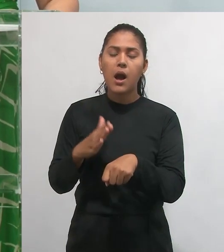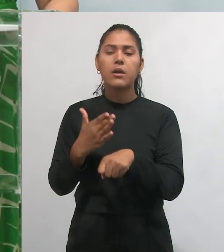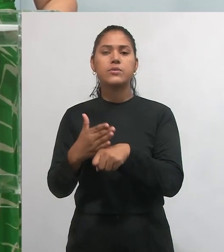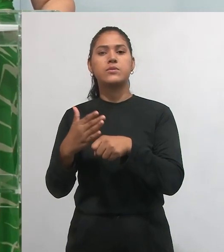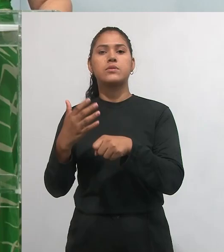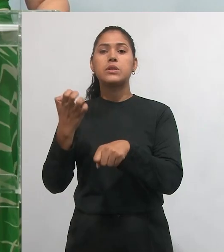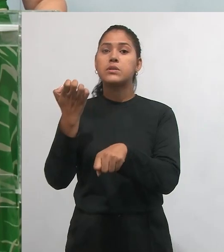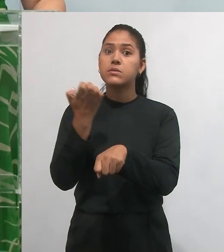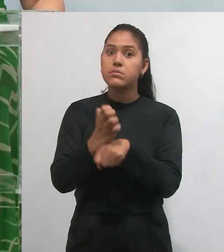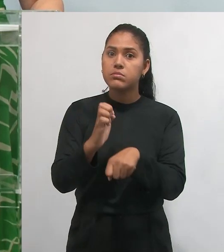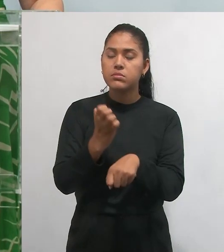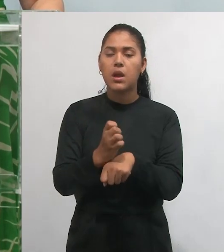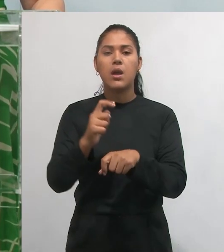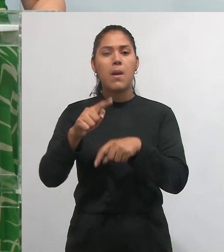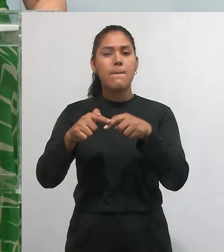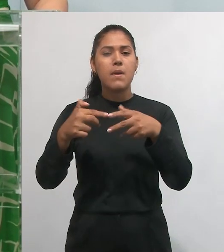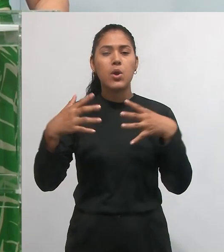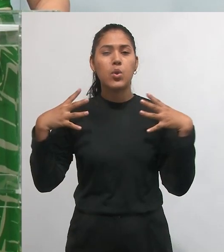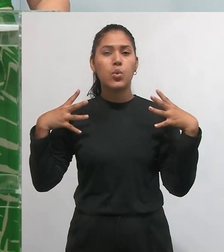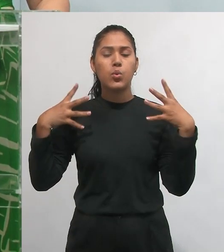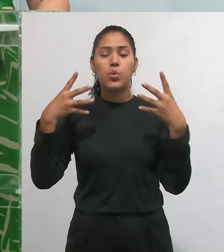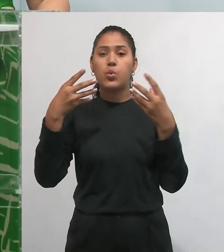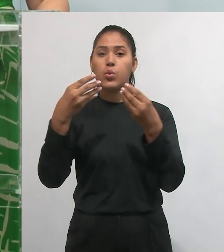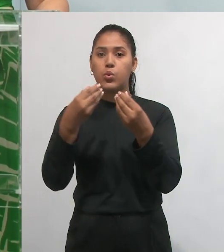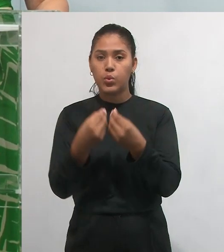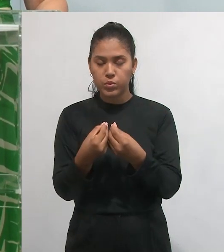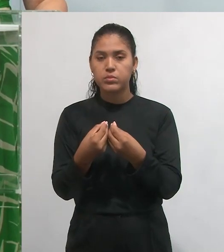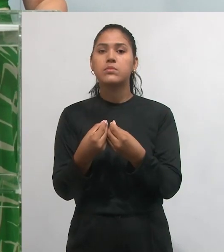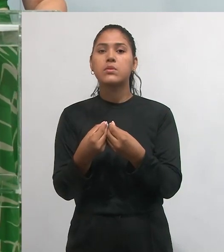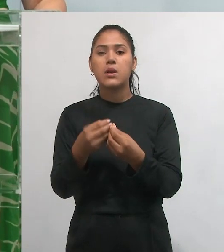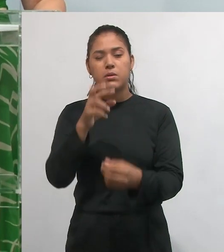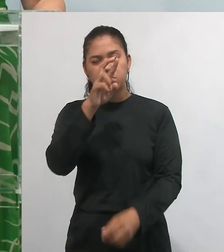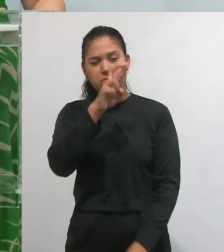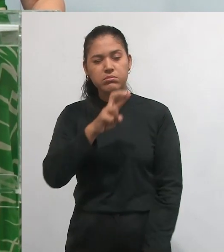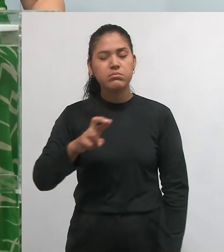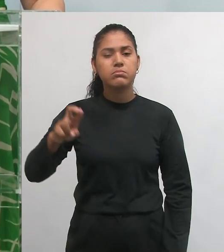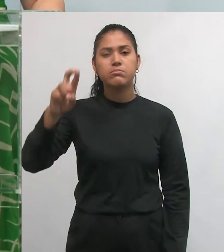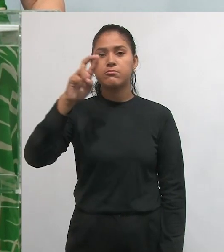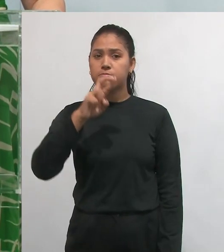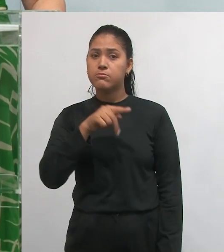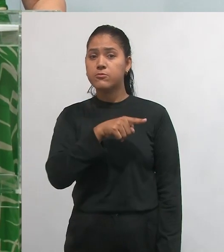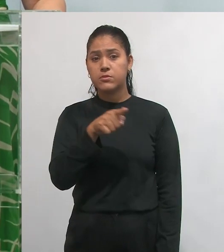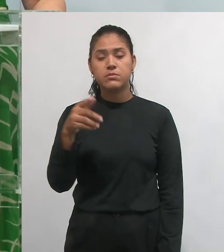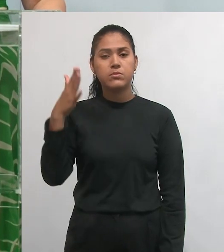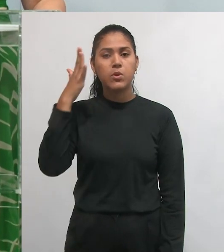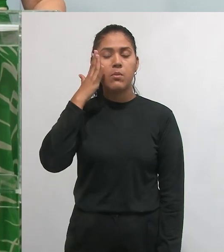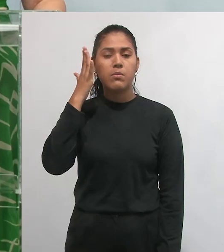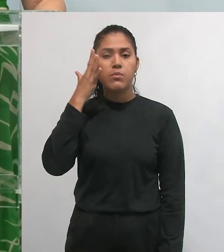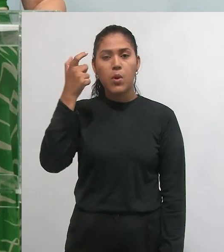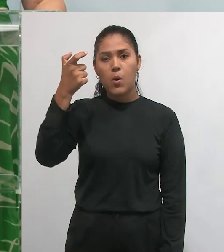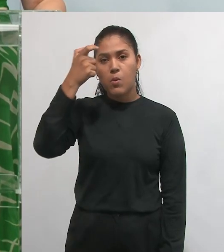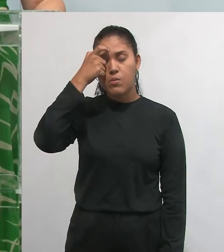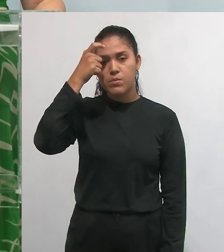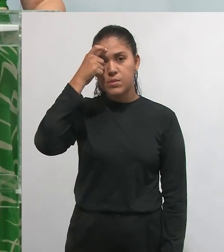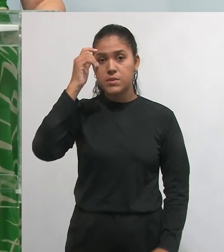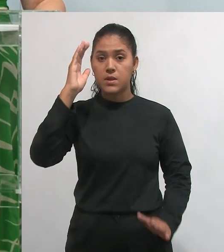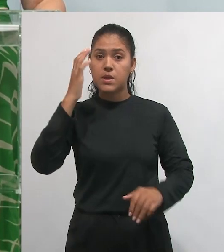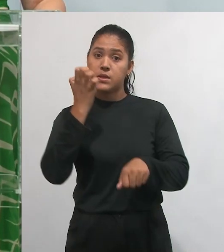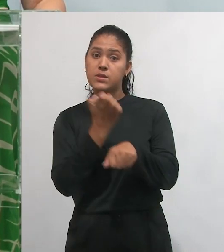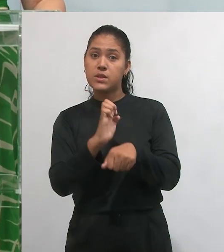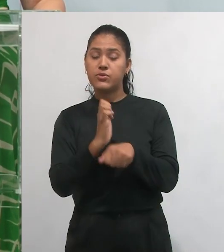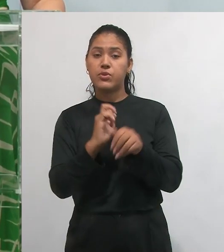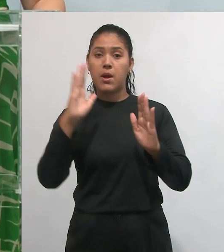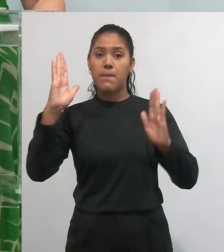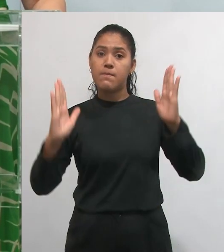compete a você, enquanto estagiário, entender que você está ali por algum tempo, que a partir dessa ação, que